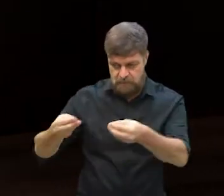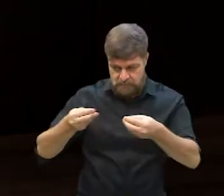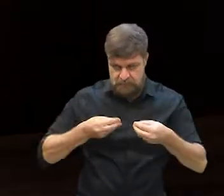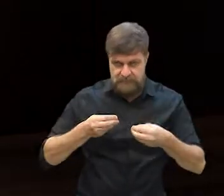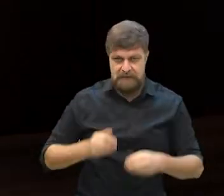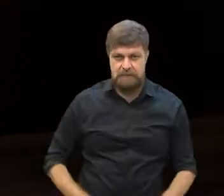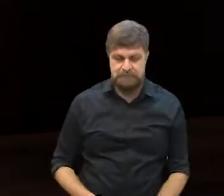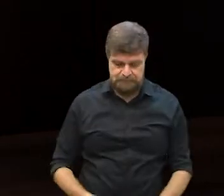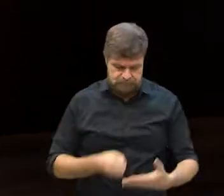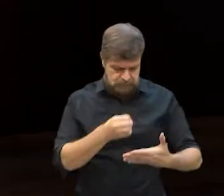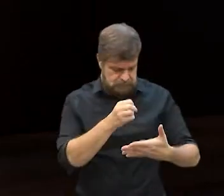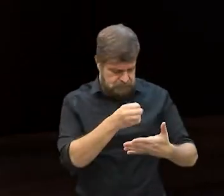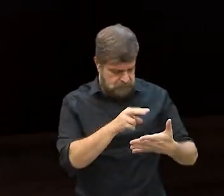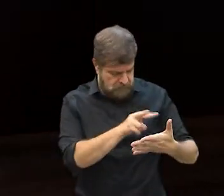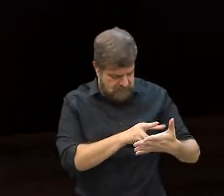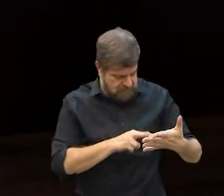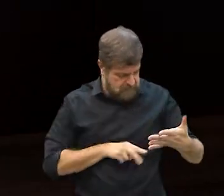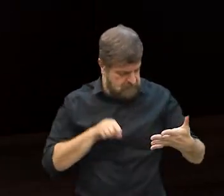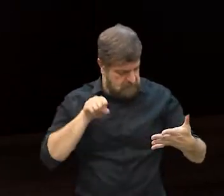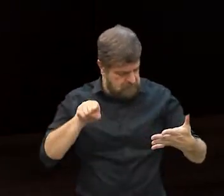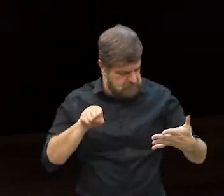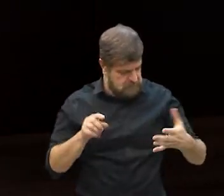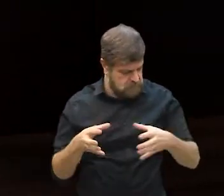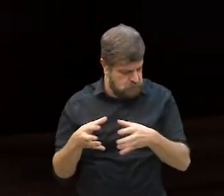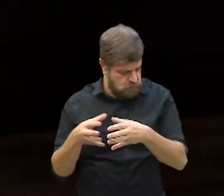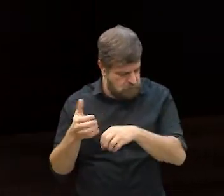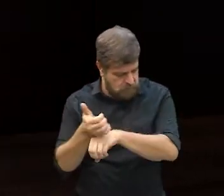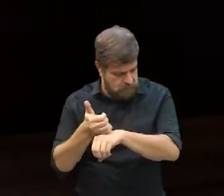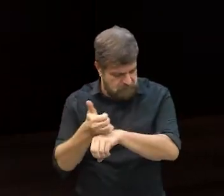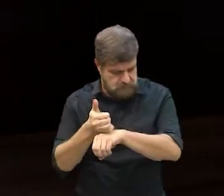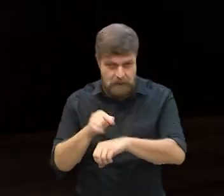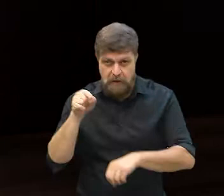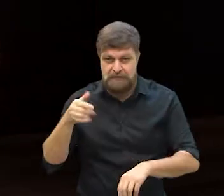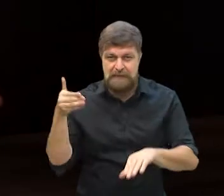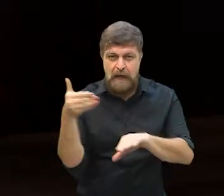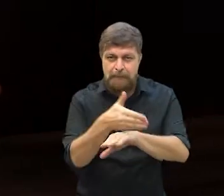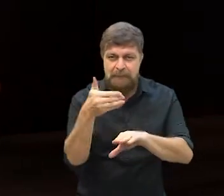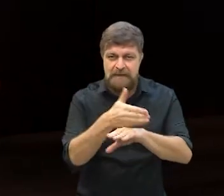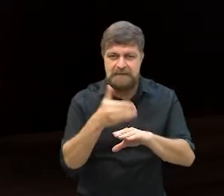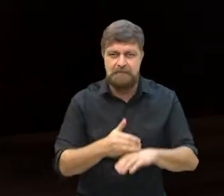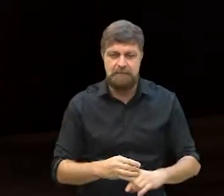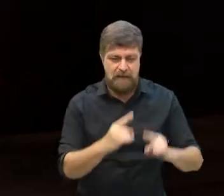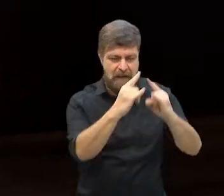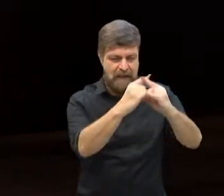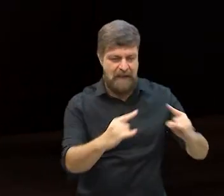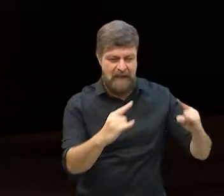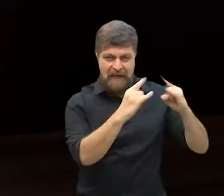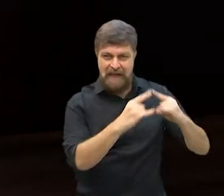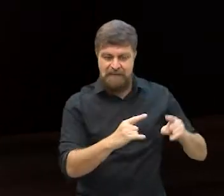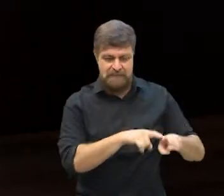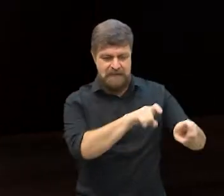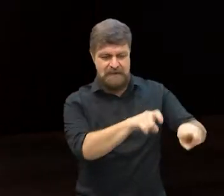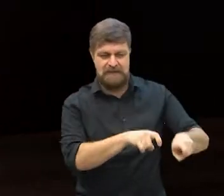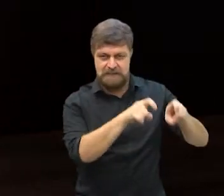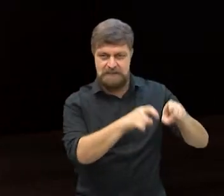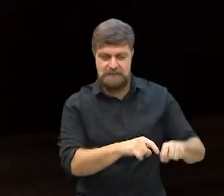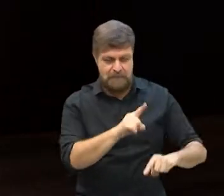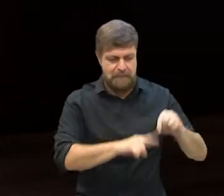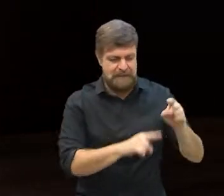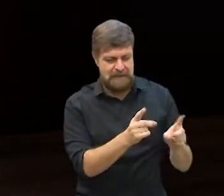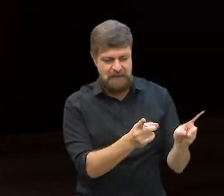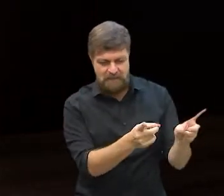sua equipe falando da participação de vocês, por exemplo, em feira de